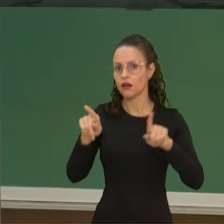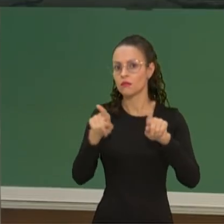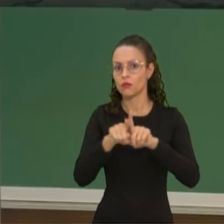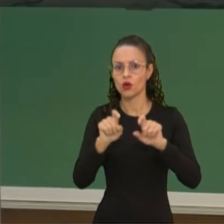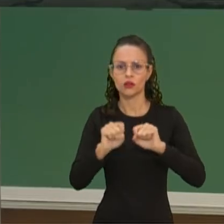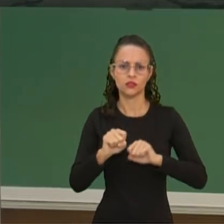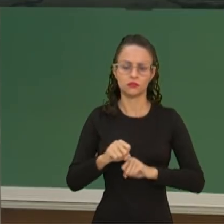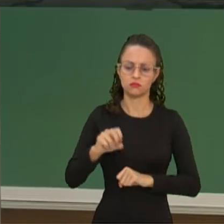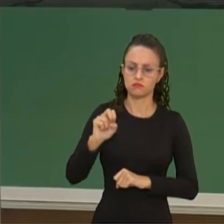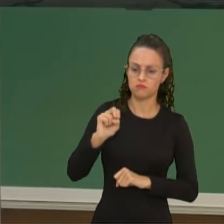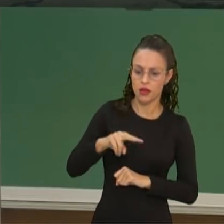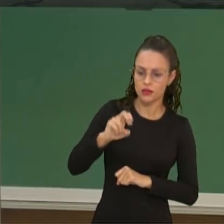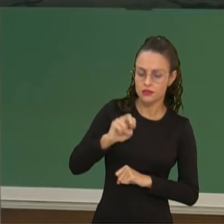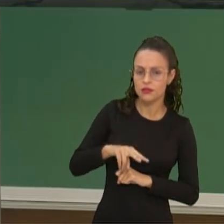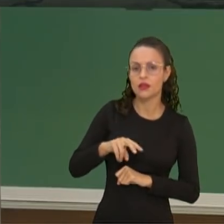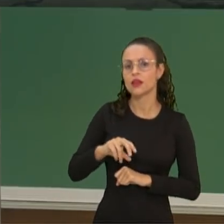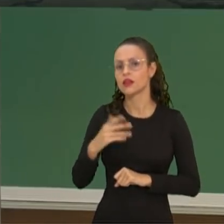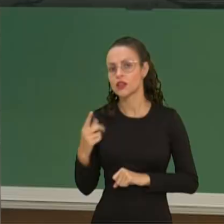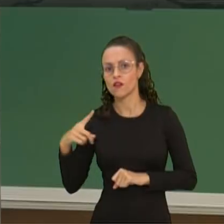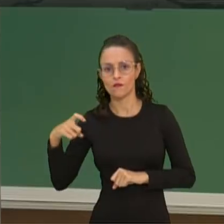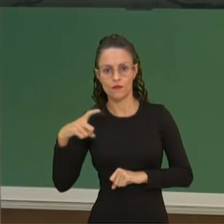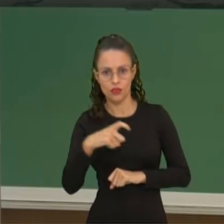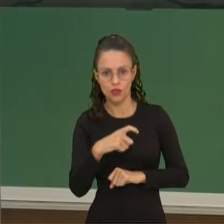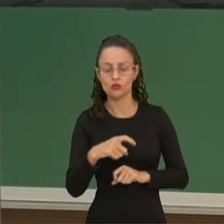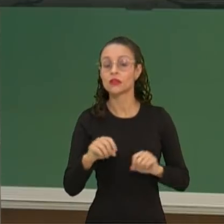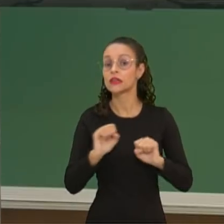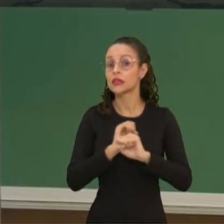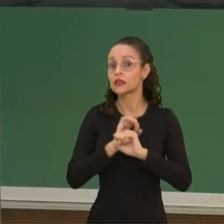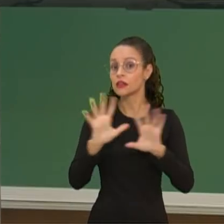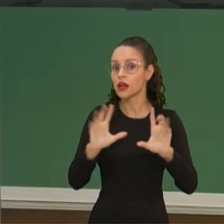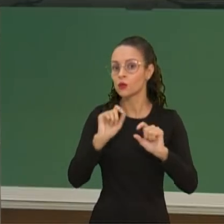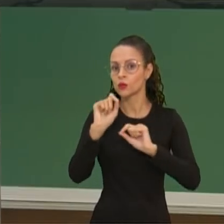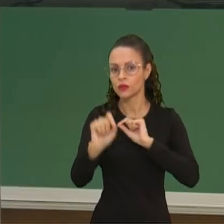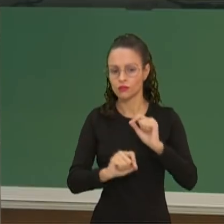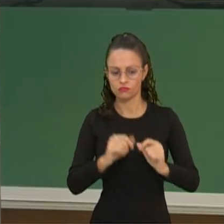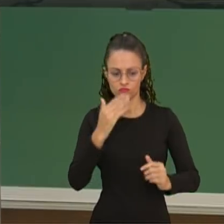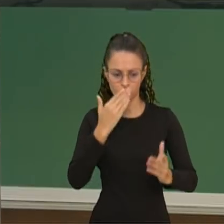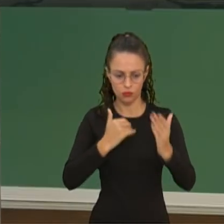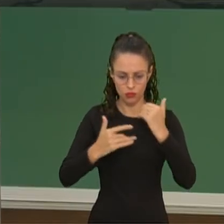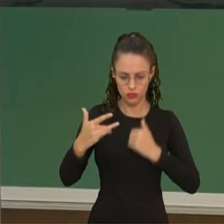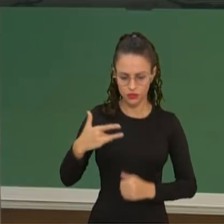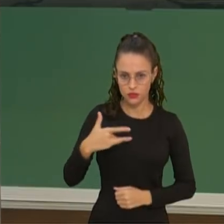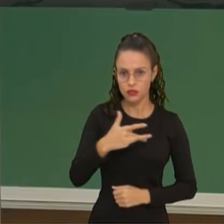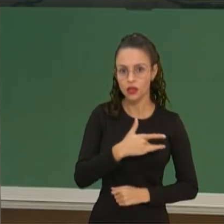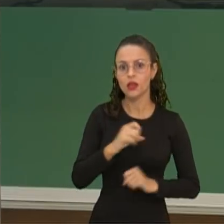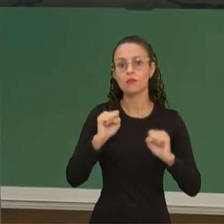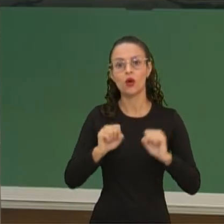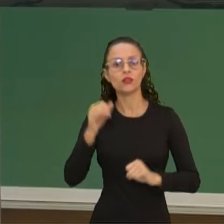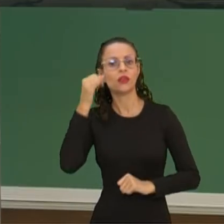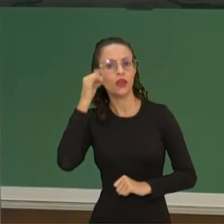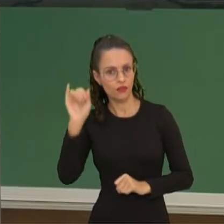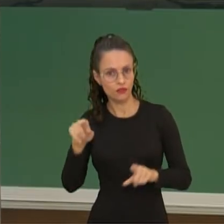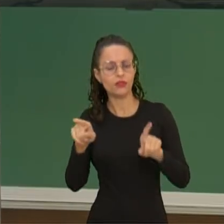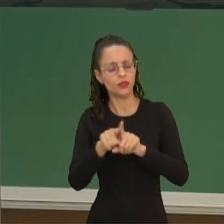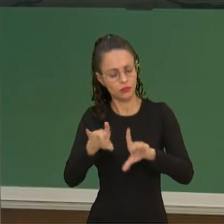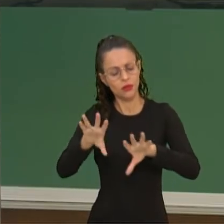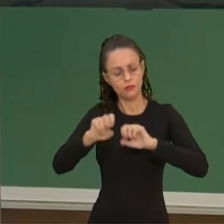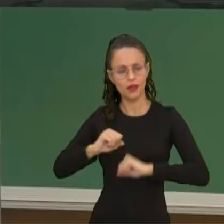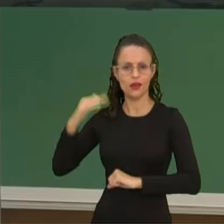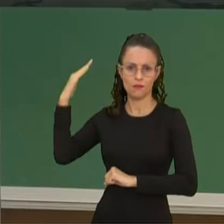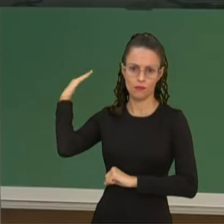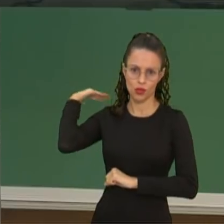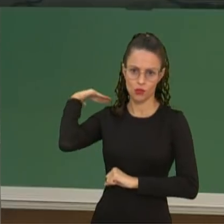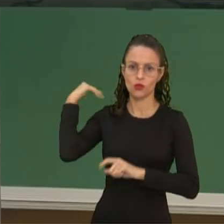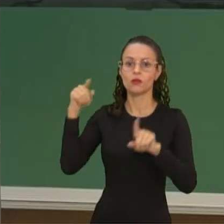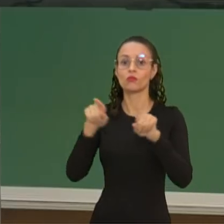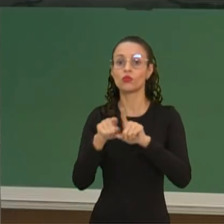por bactérias quanto por vírus. Então, claro que manter uma alimentação saudável pode evitar também a pneumonia, porque aí nós